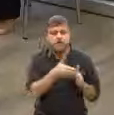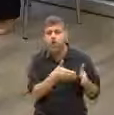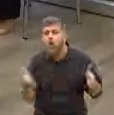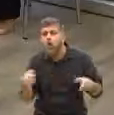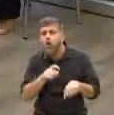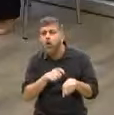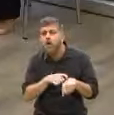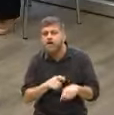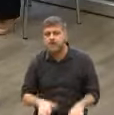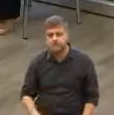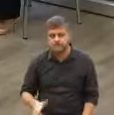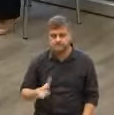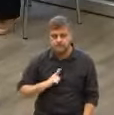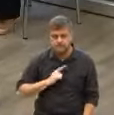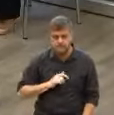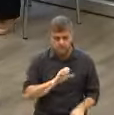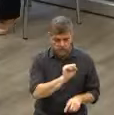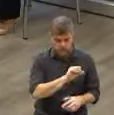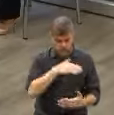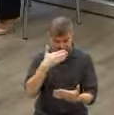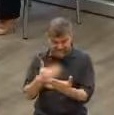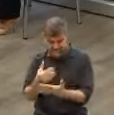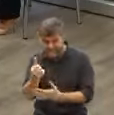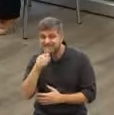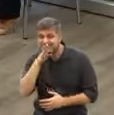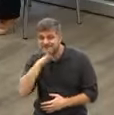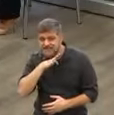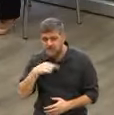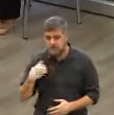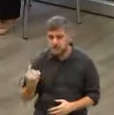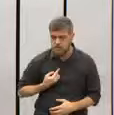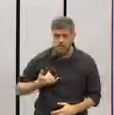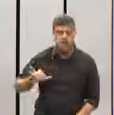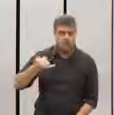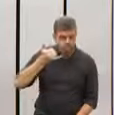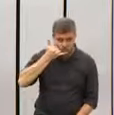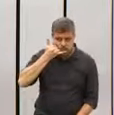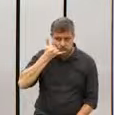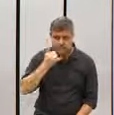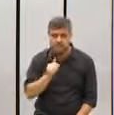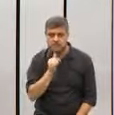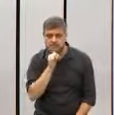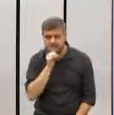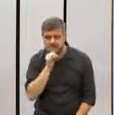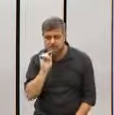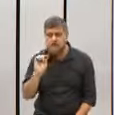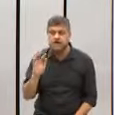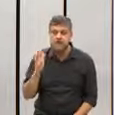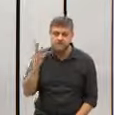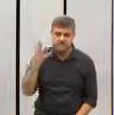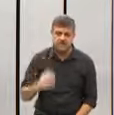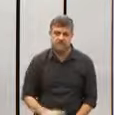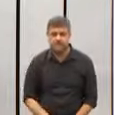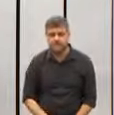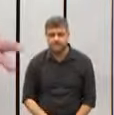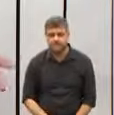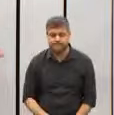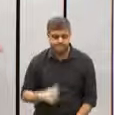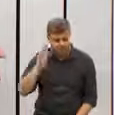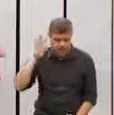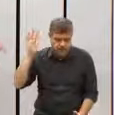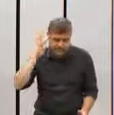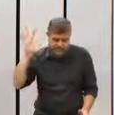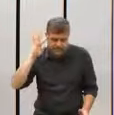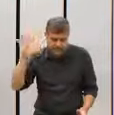horário? No horário do expediente inteiro, das 8 às 18, chega para nós essa ligação. Por exemplo, uma situação, vamos